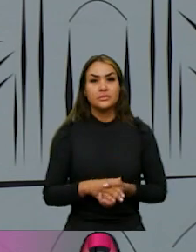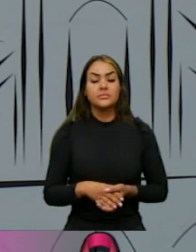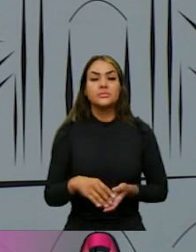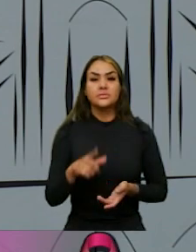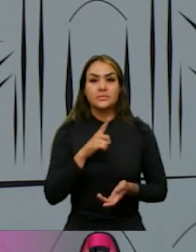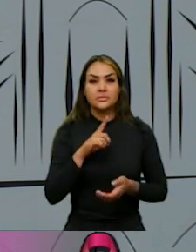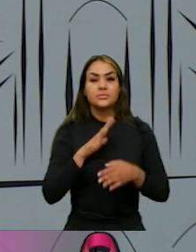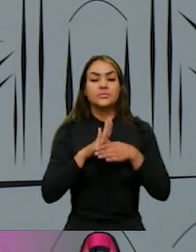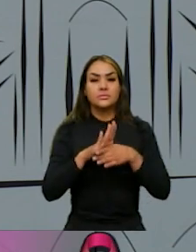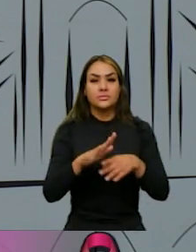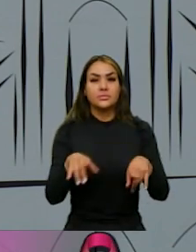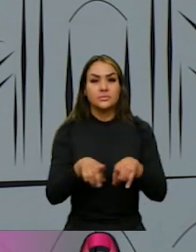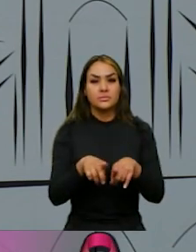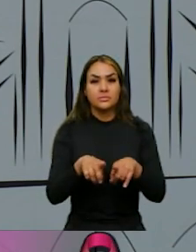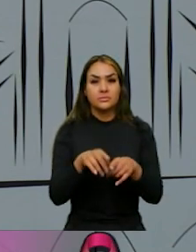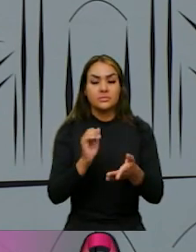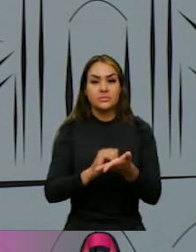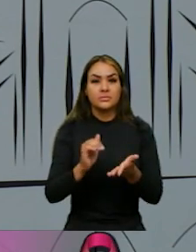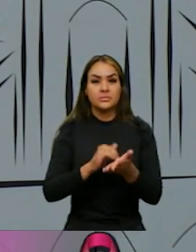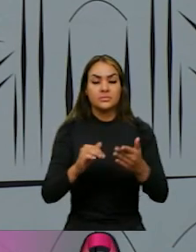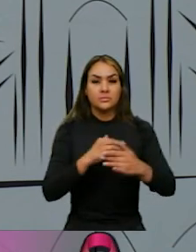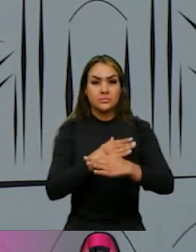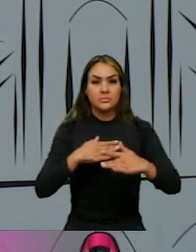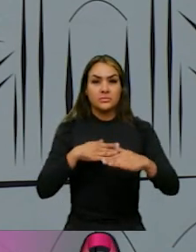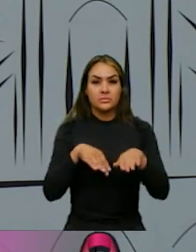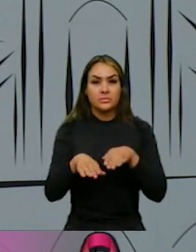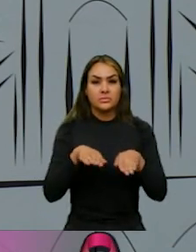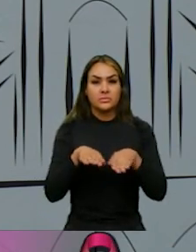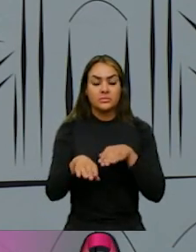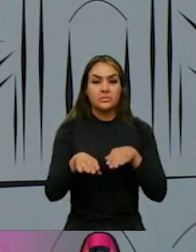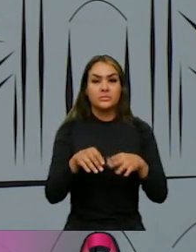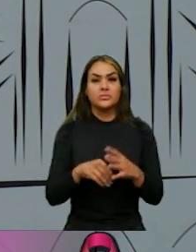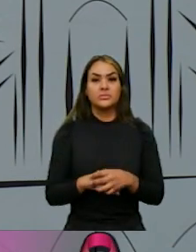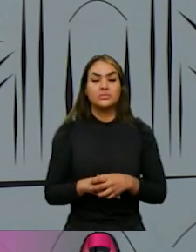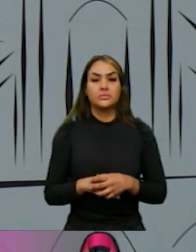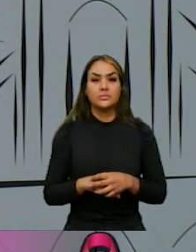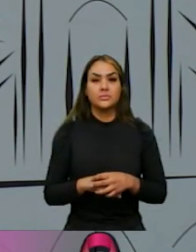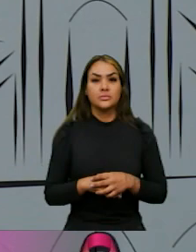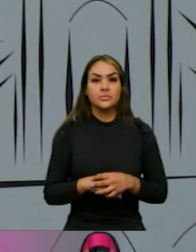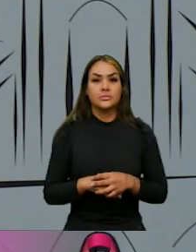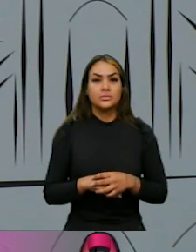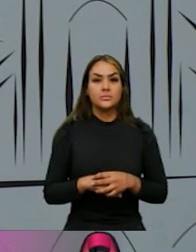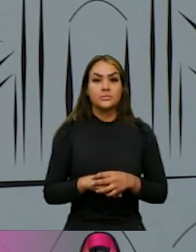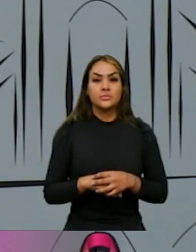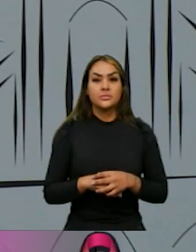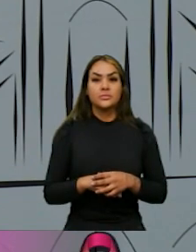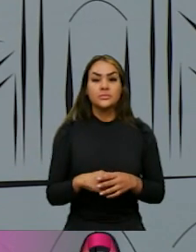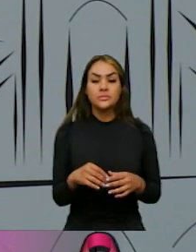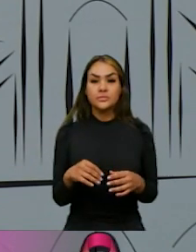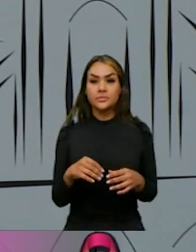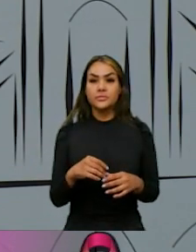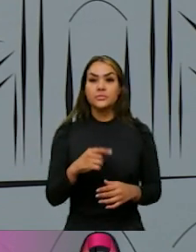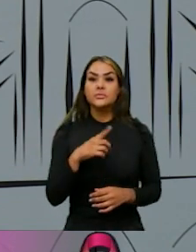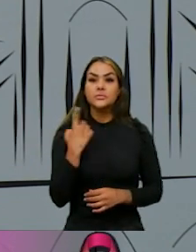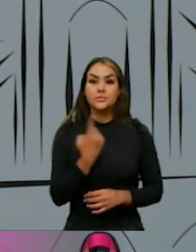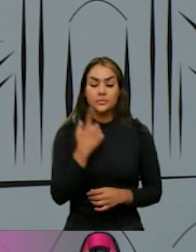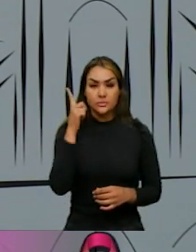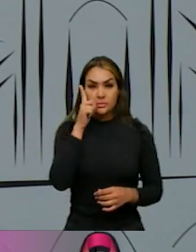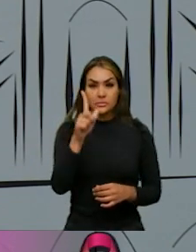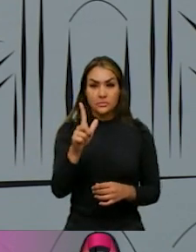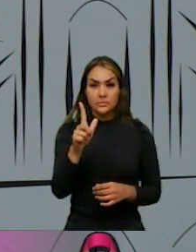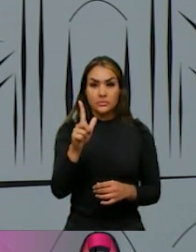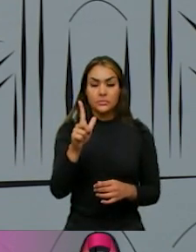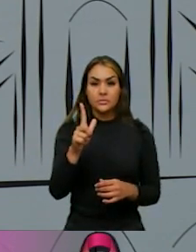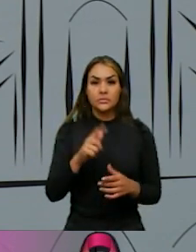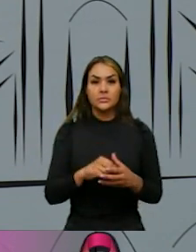secretário de Mobilidade Urbana, na época, o Coronel Reis, para que nós conseguíssemos a implantação de